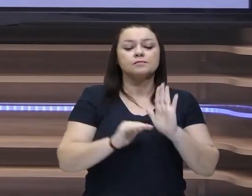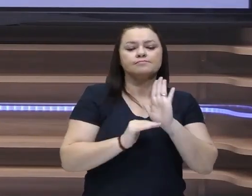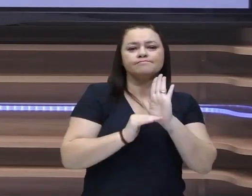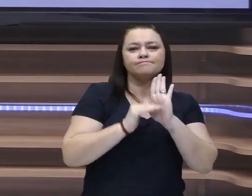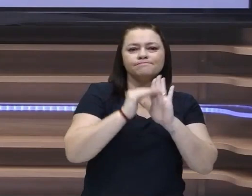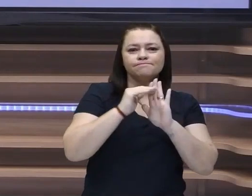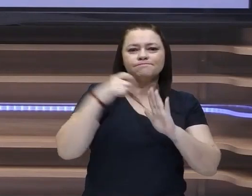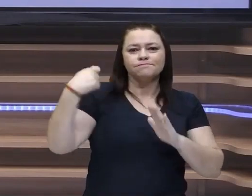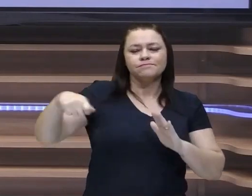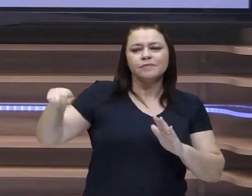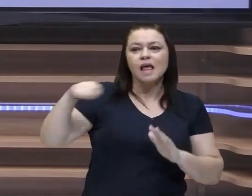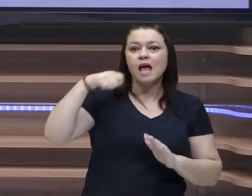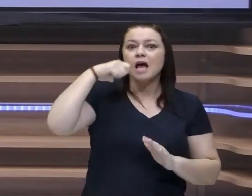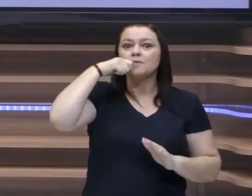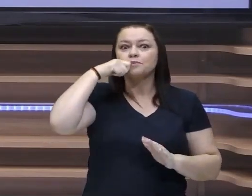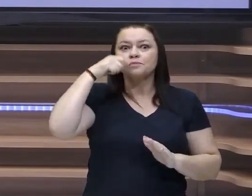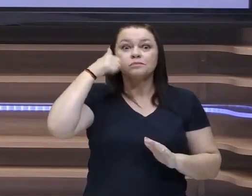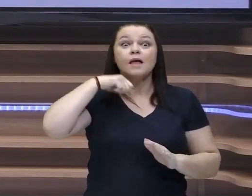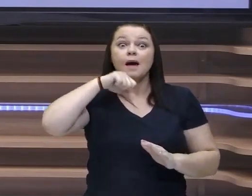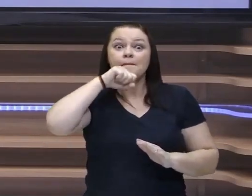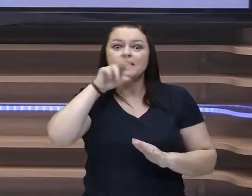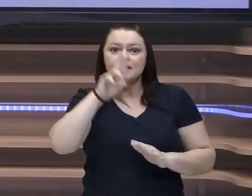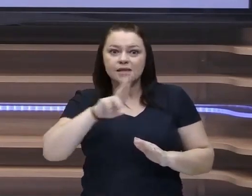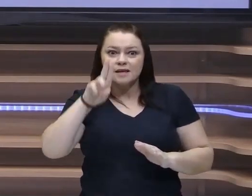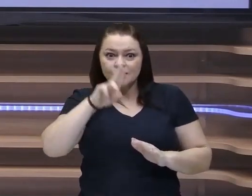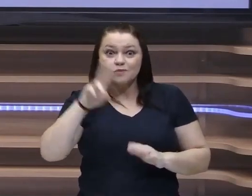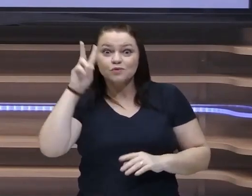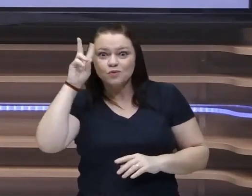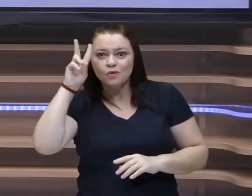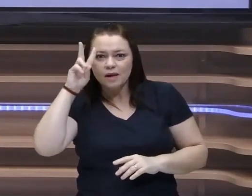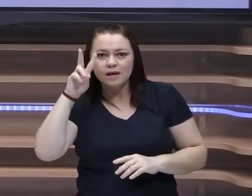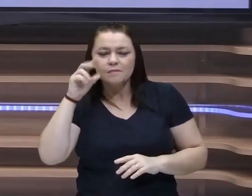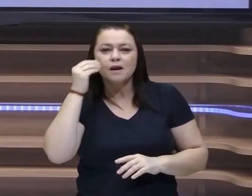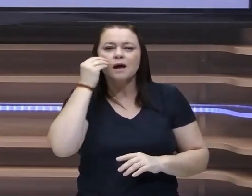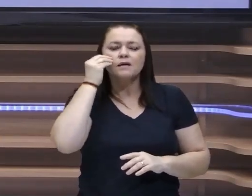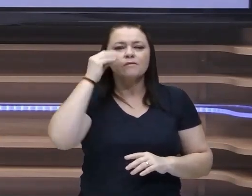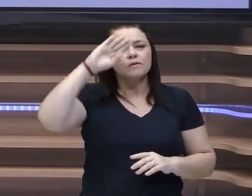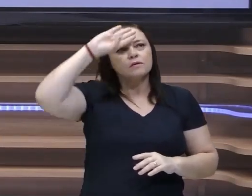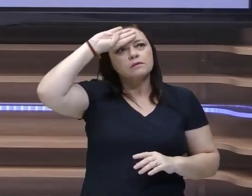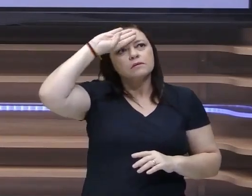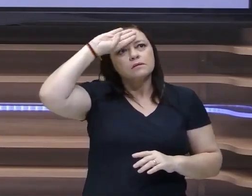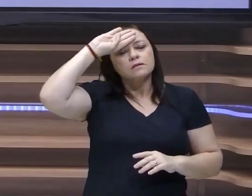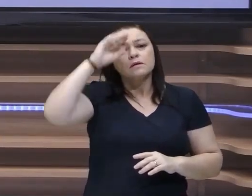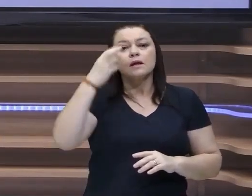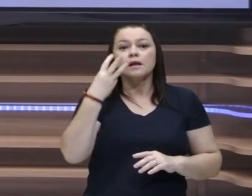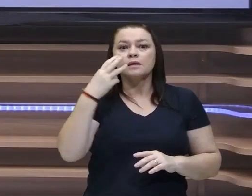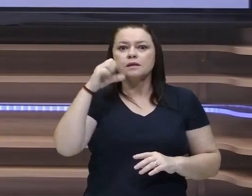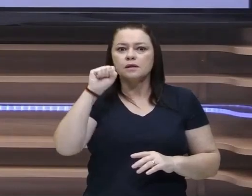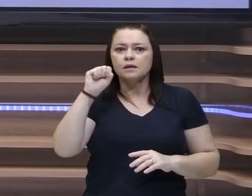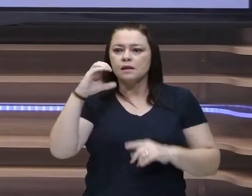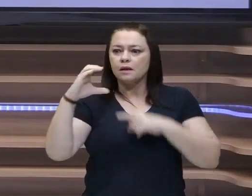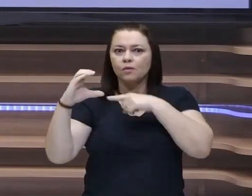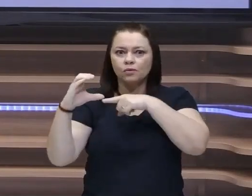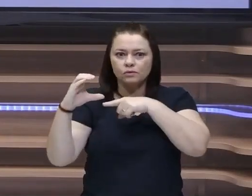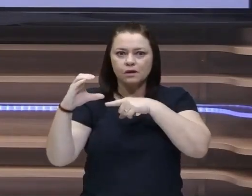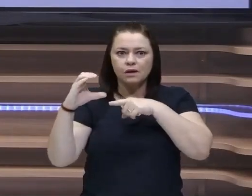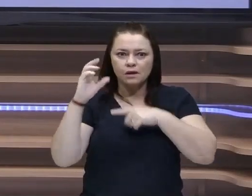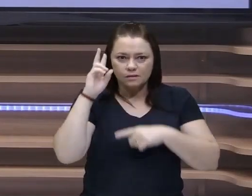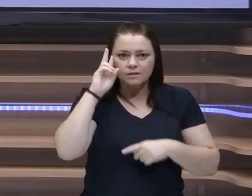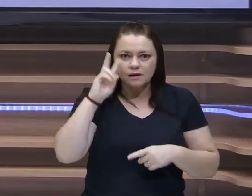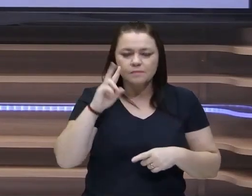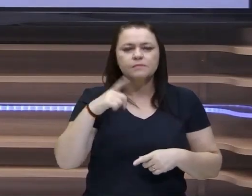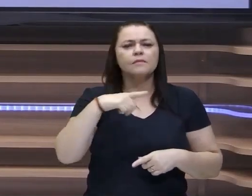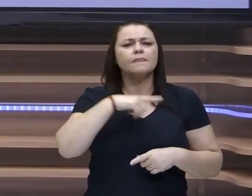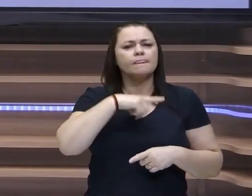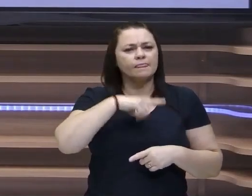doente, o que a mãe dele usou? A mãe dele usou um termômetro e verificou que a temperatura dele era o quê? 38 graus Celsius, né? Nós vimos que existem mais